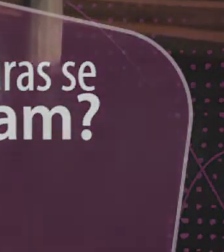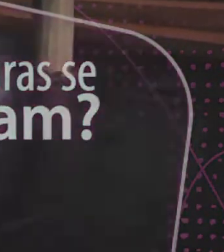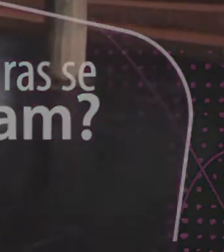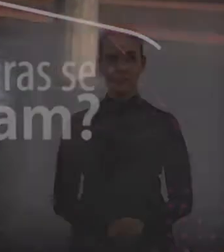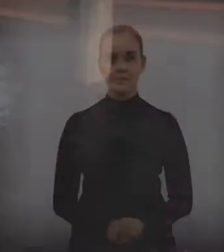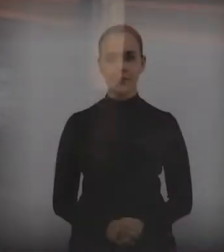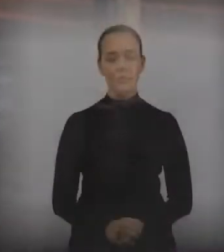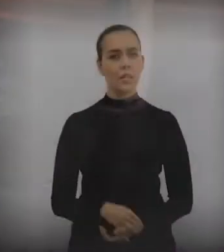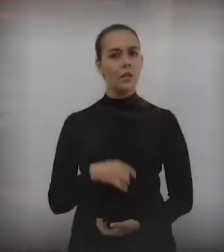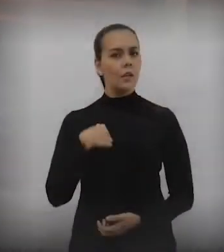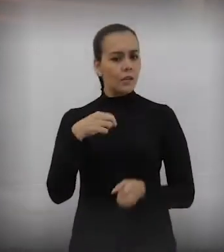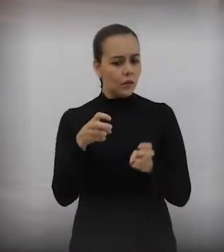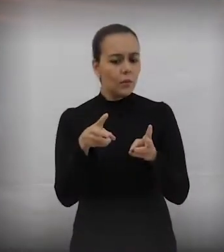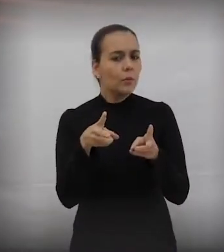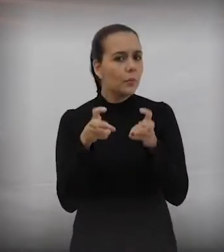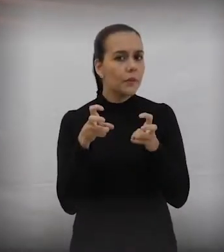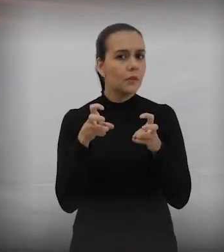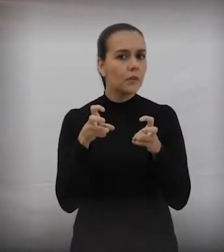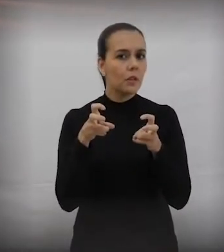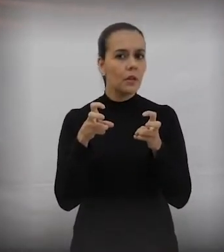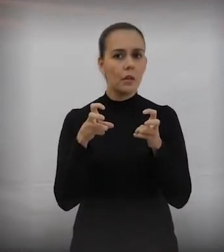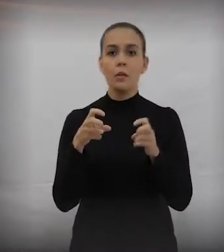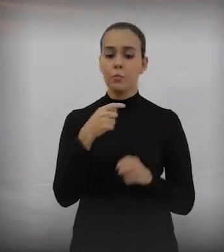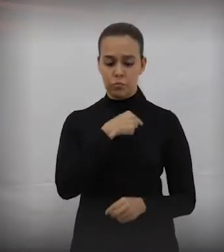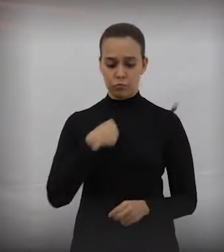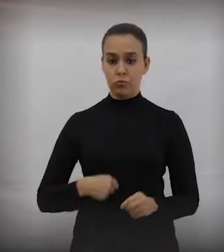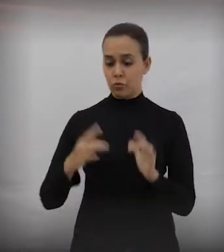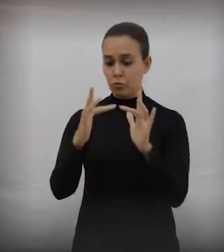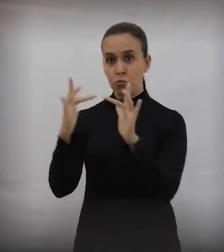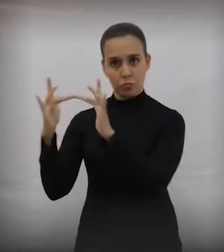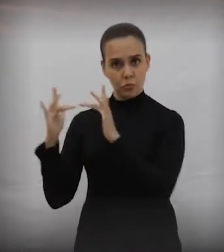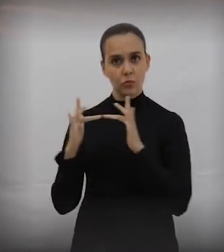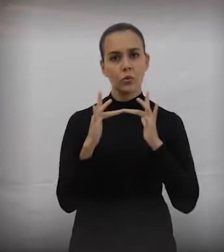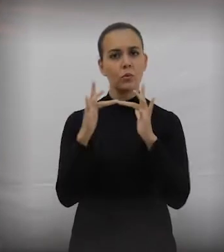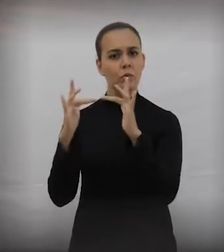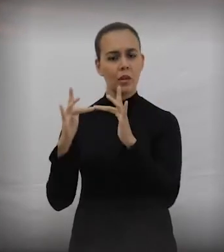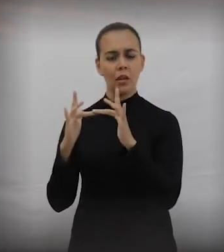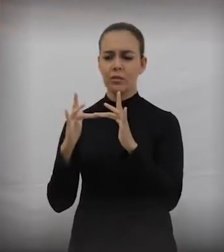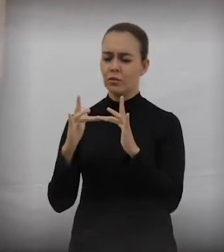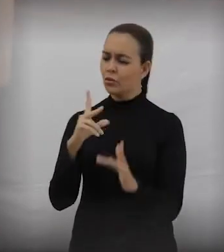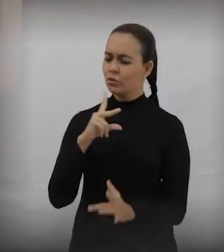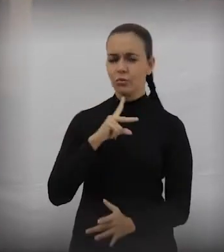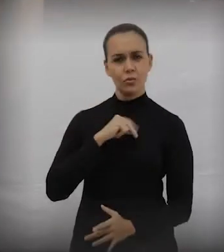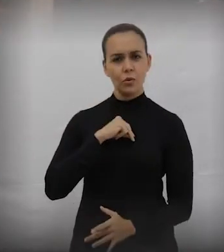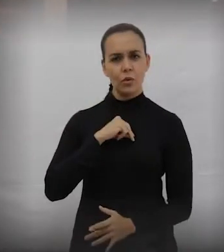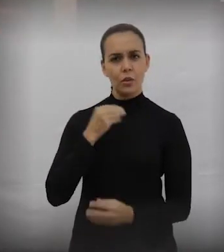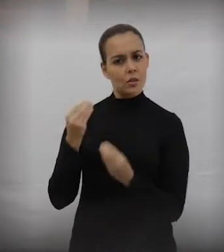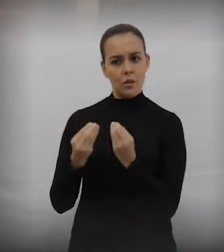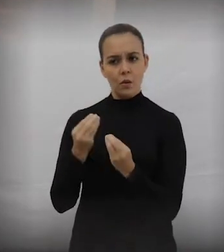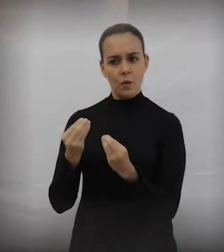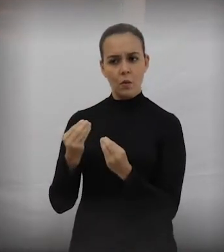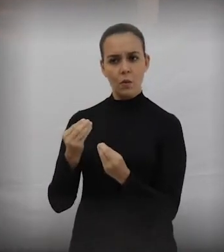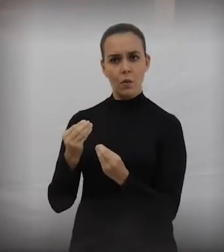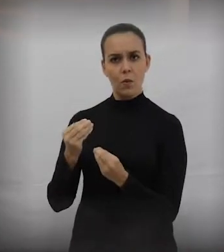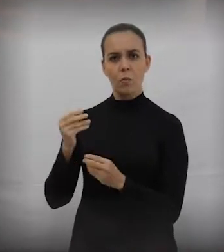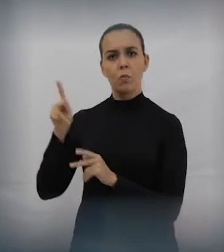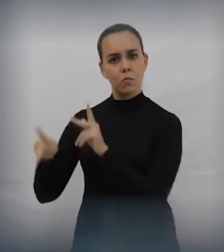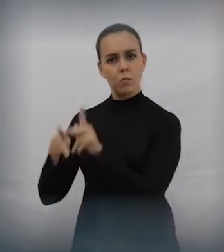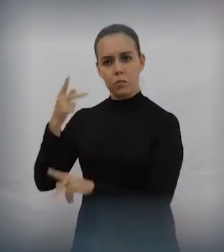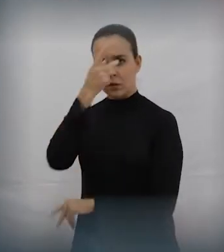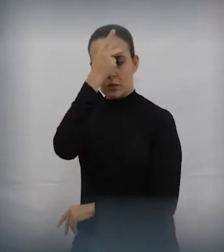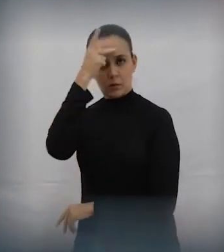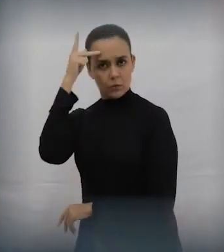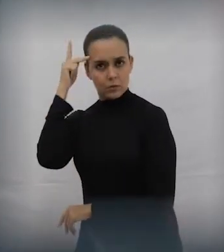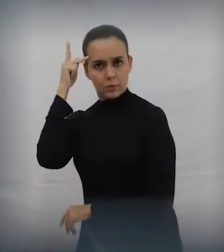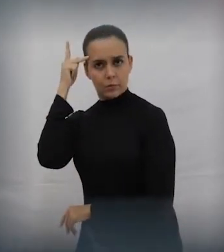Eu percebo claramente com os chineses com quem eu tenho convivido, e eu digo isso a eles, é impressionante como eles conseguem lidar com problemas de uma maneira melhor do que nós, porque